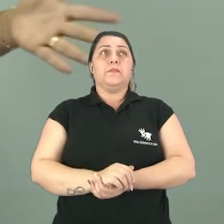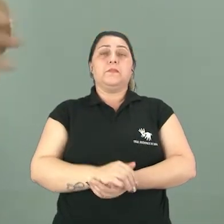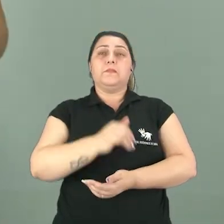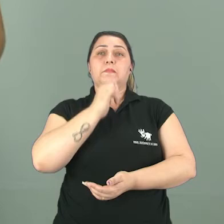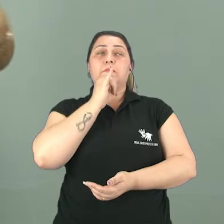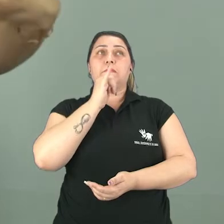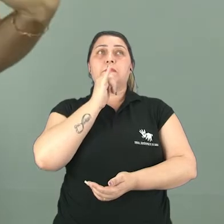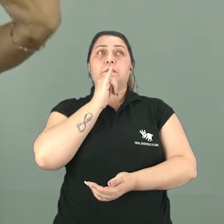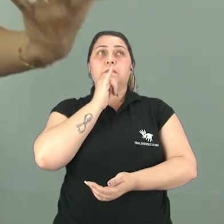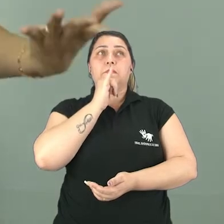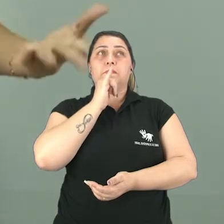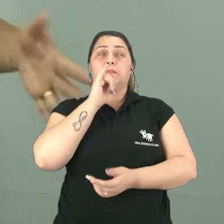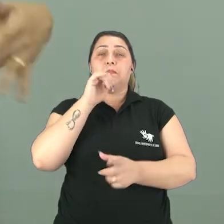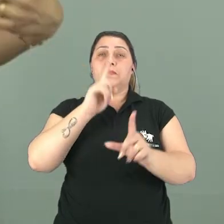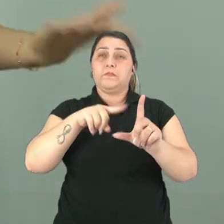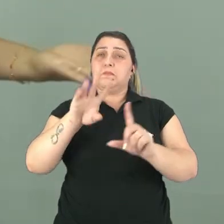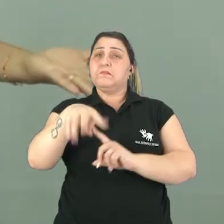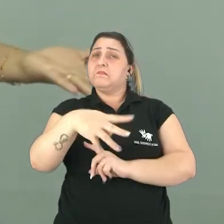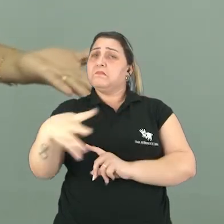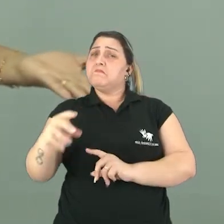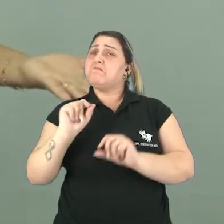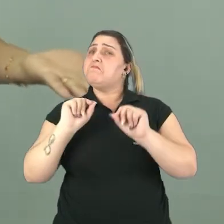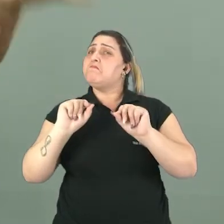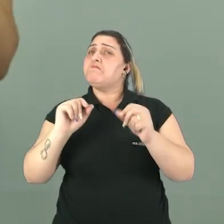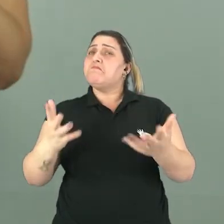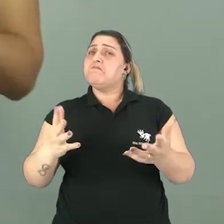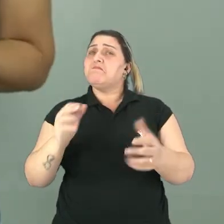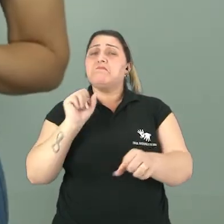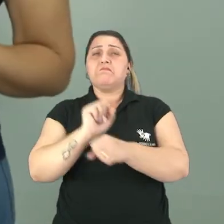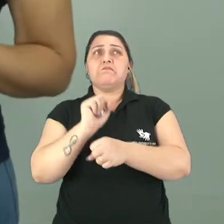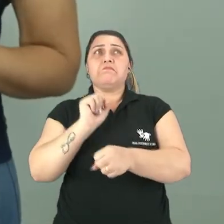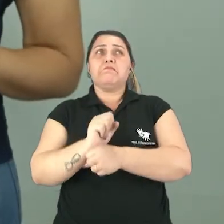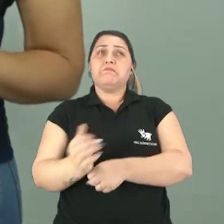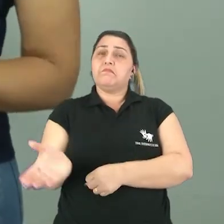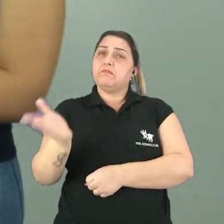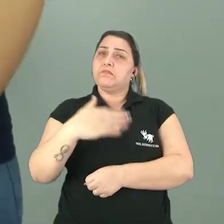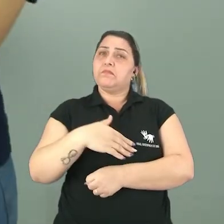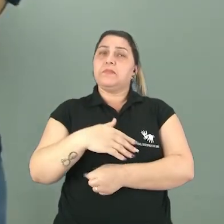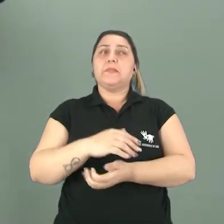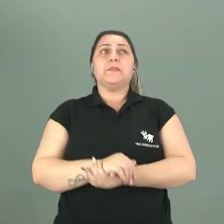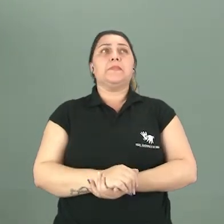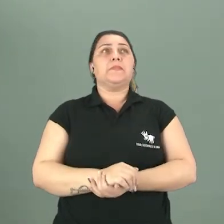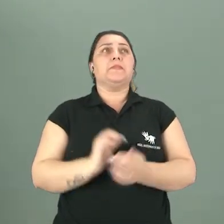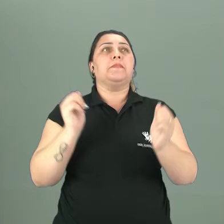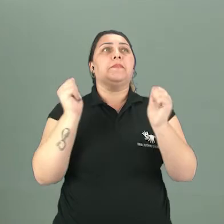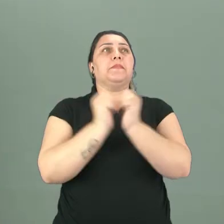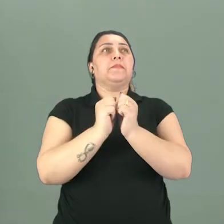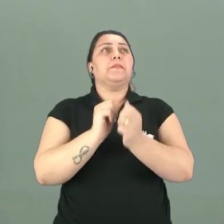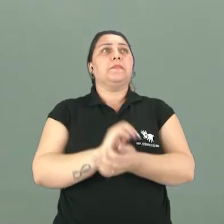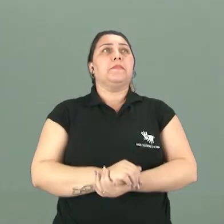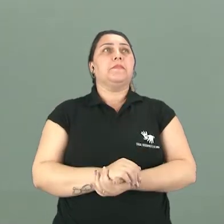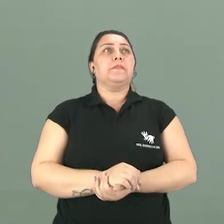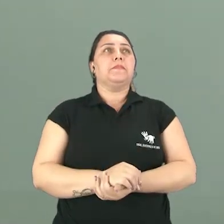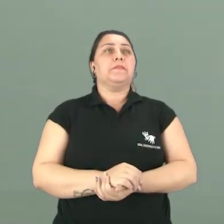próximo exemplo. Será um gráfico, uma tabela. O que será que nos aguarda aqui? Vamos então verificar